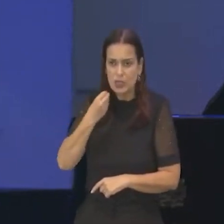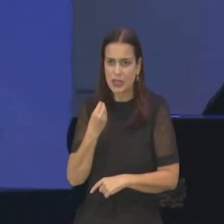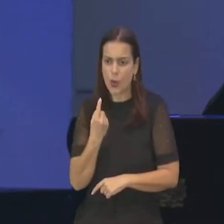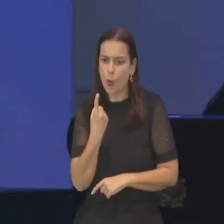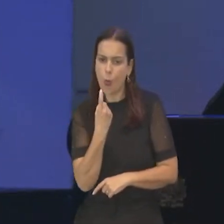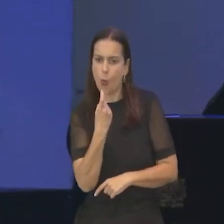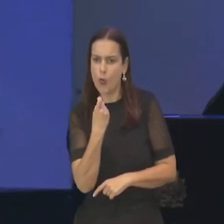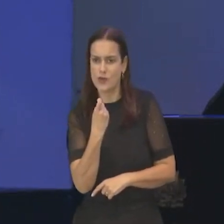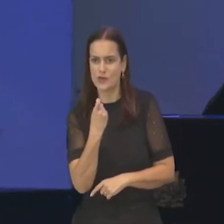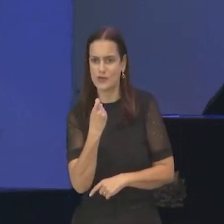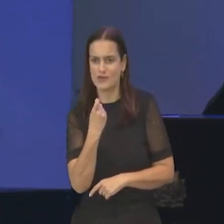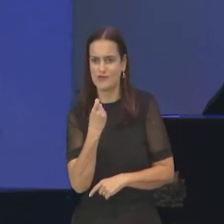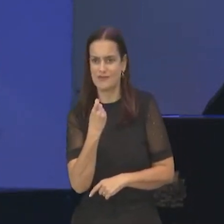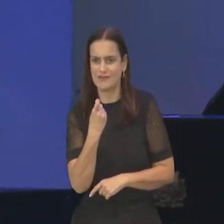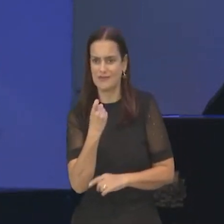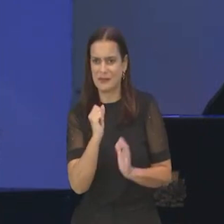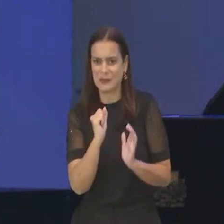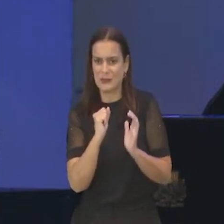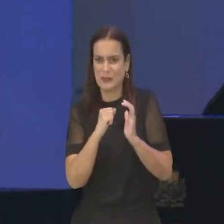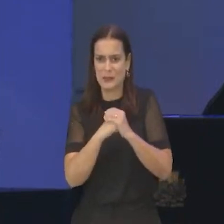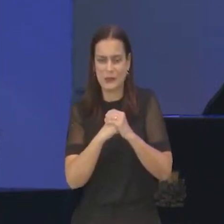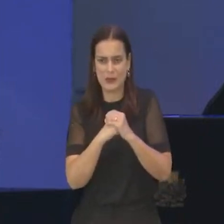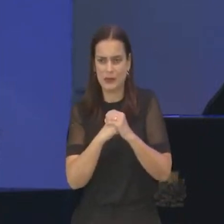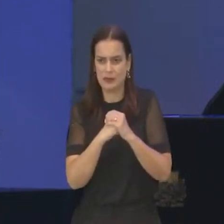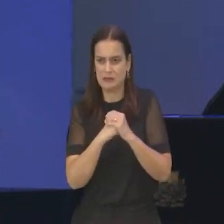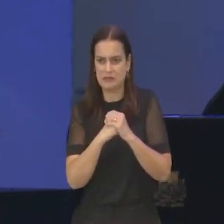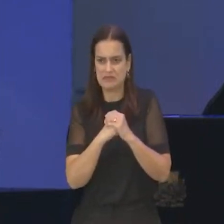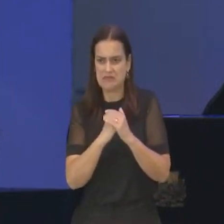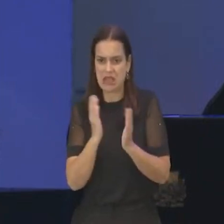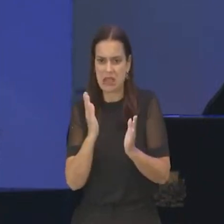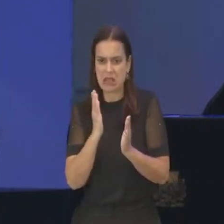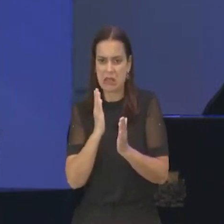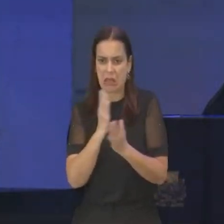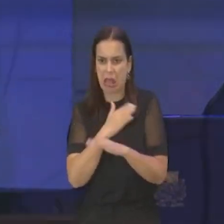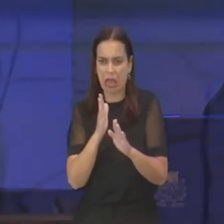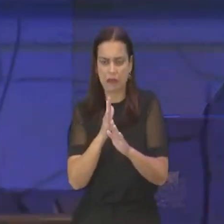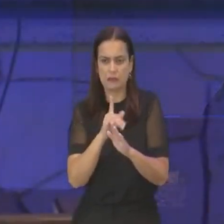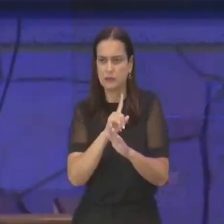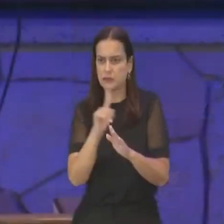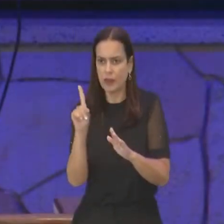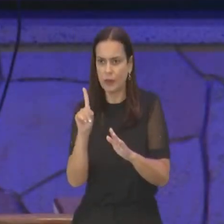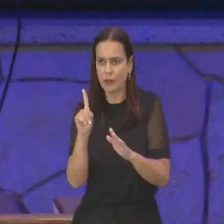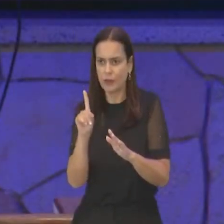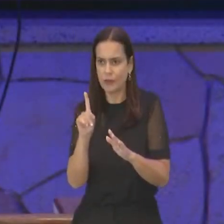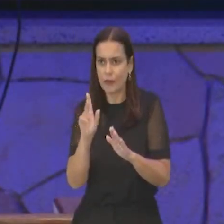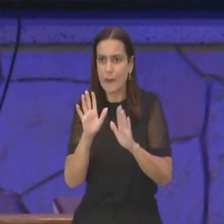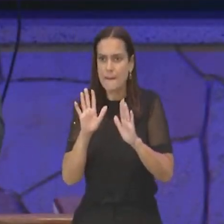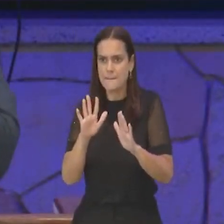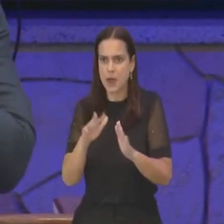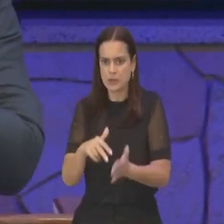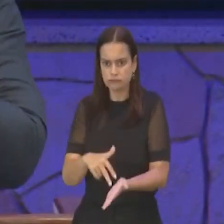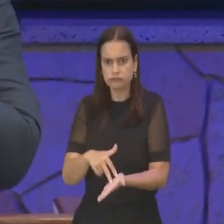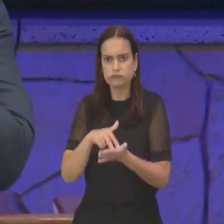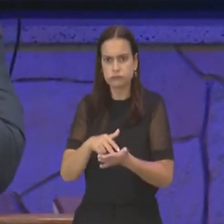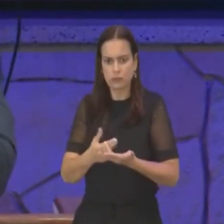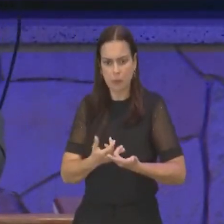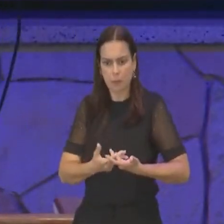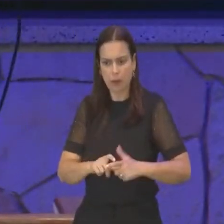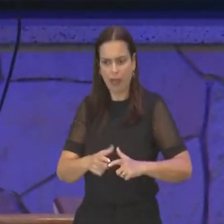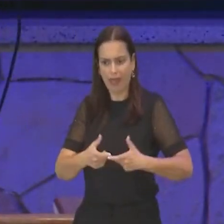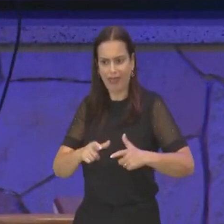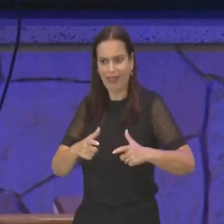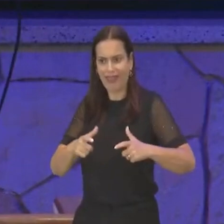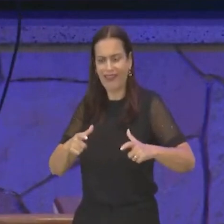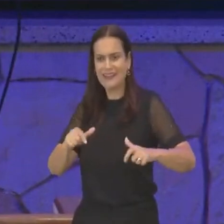isolado, um evento que passou, mas era algo consistente e se